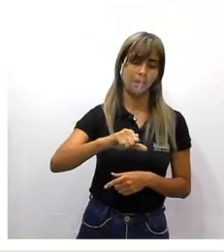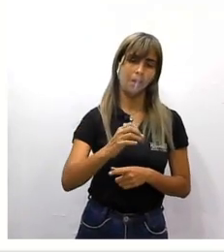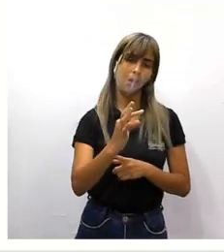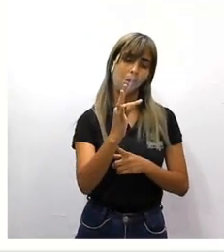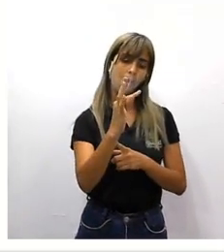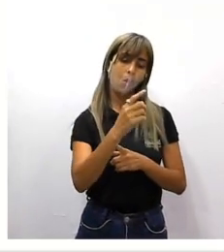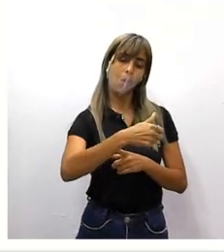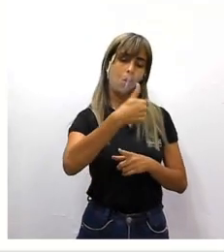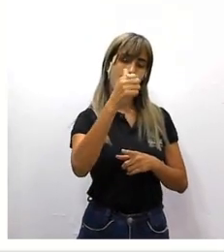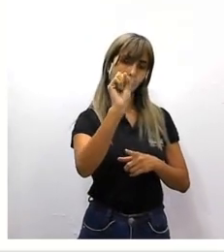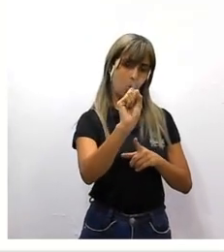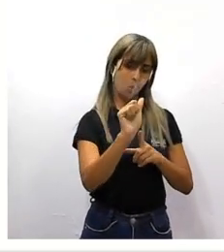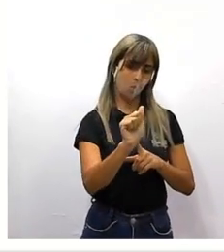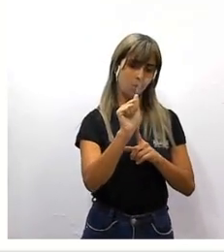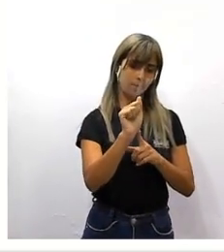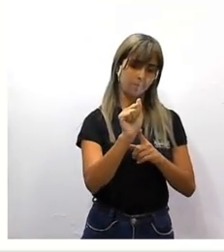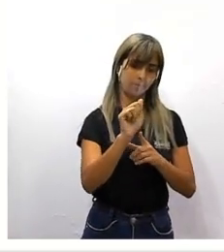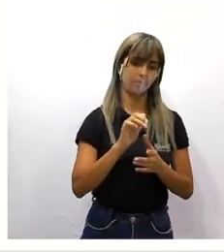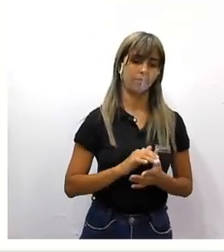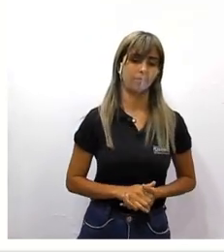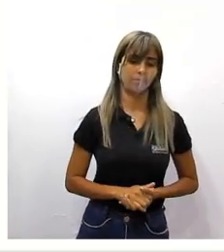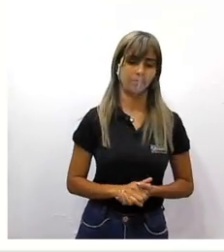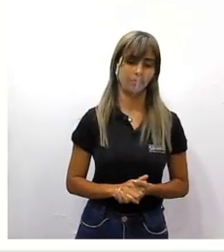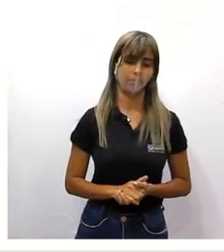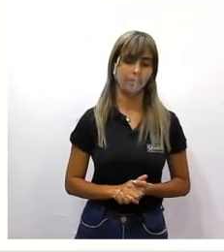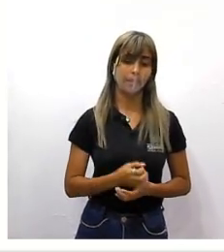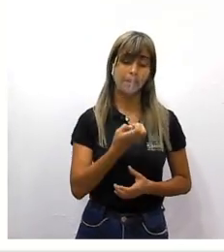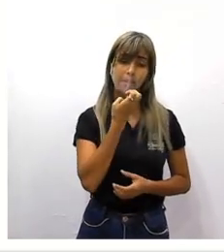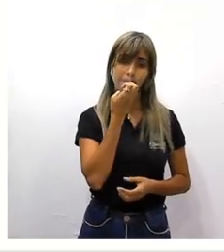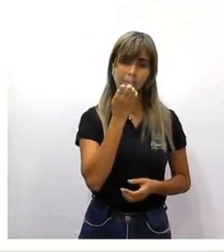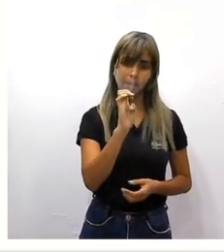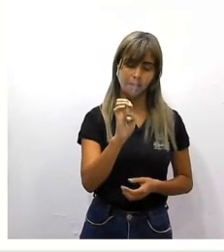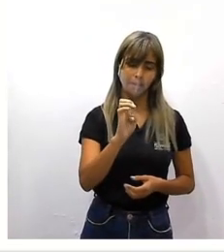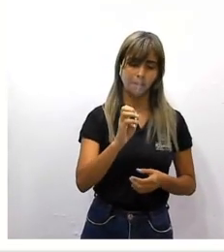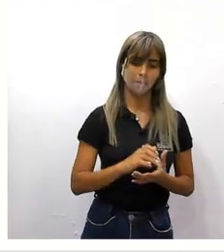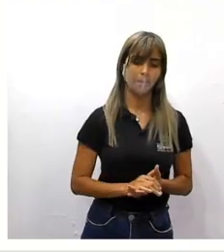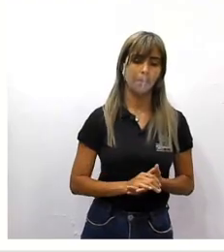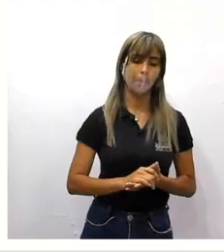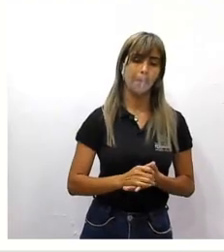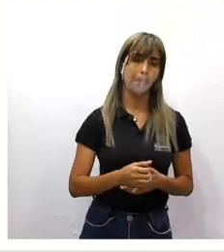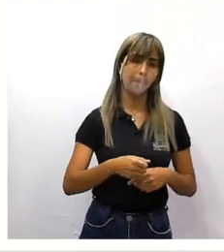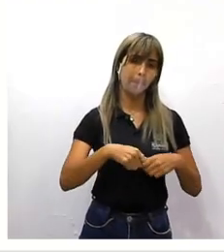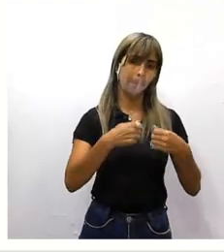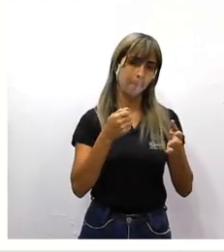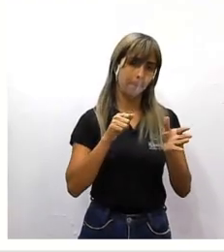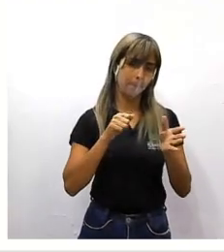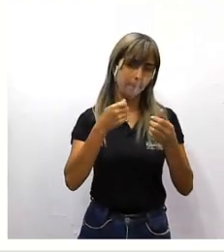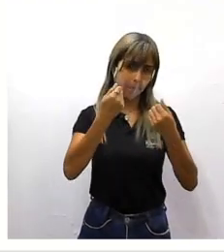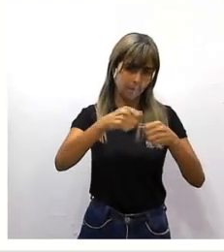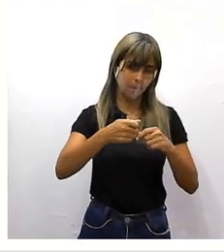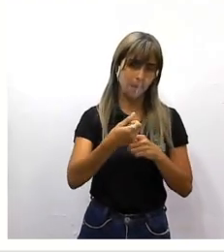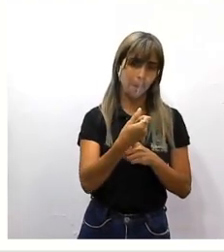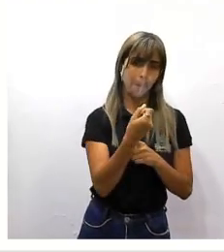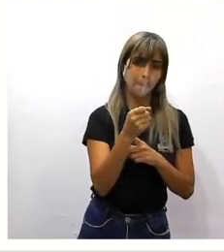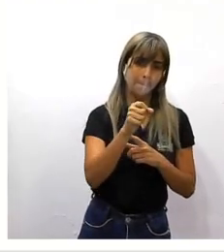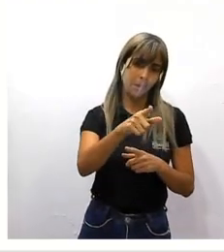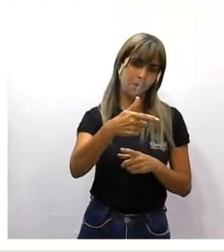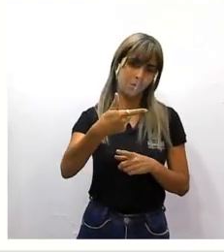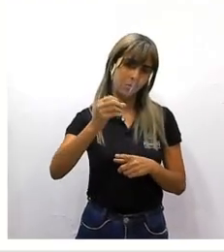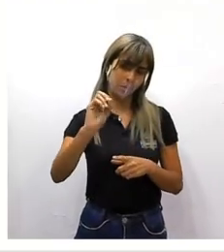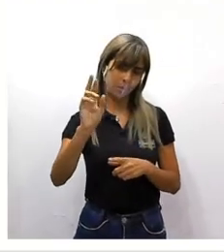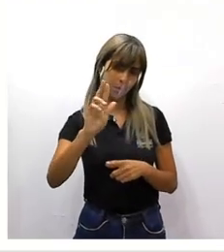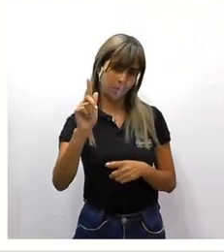A. Então, o A. Se a Preci precisa de 1.200 gramas, então, ó,